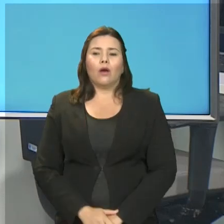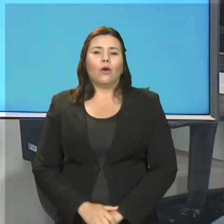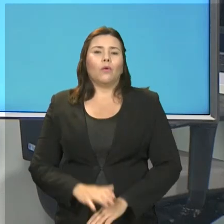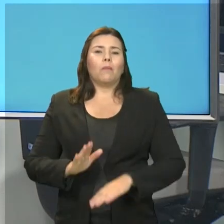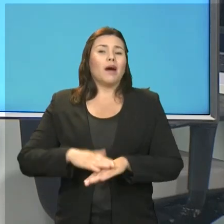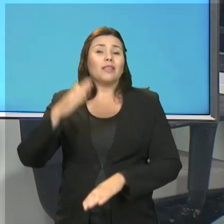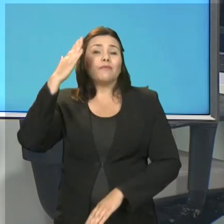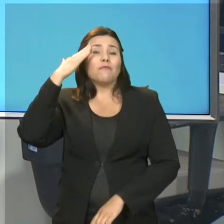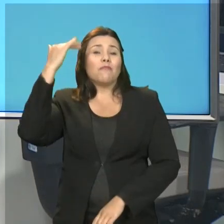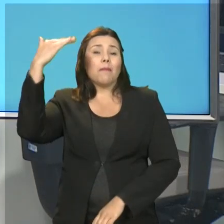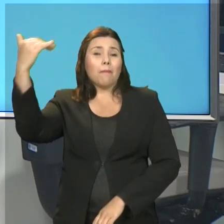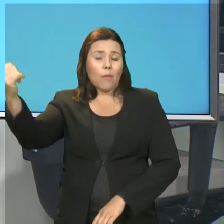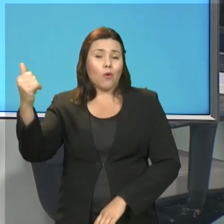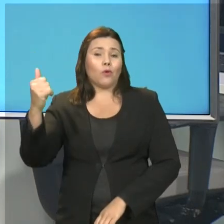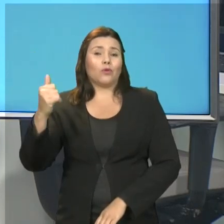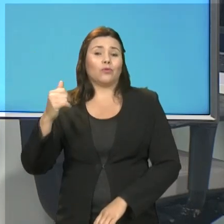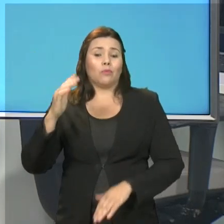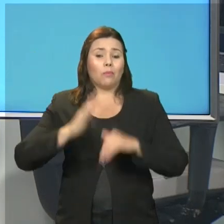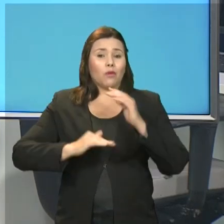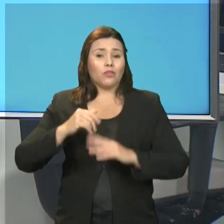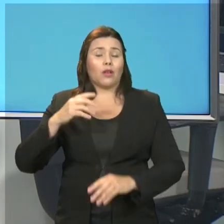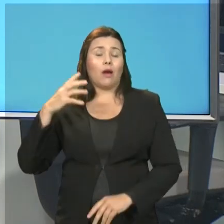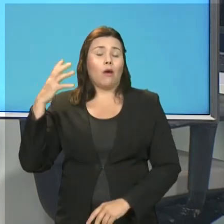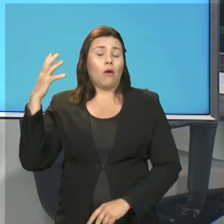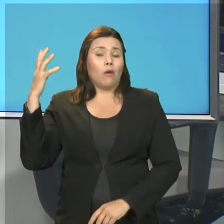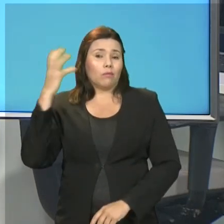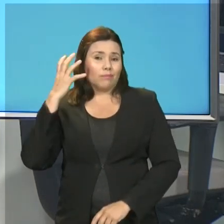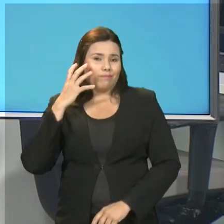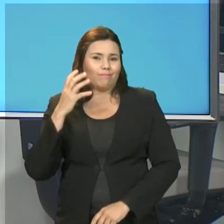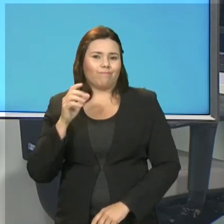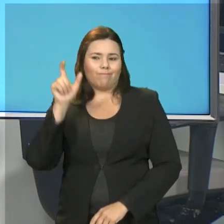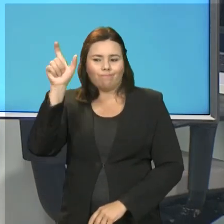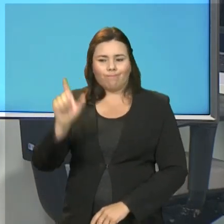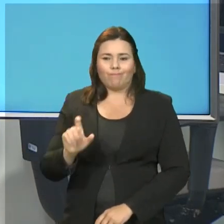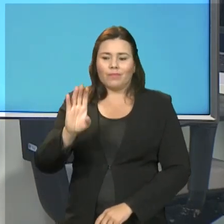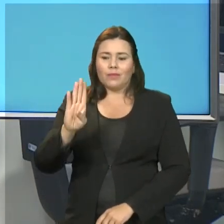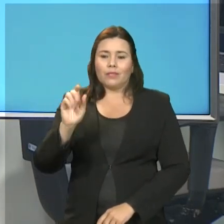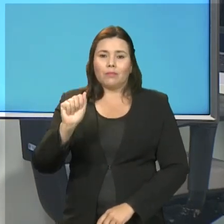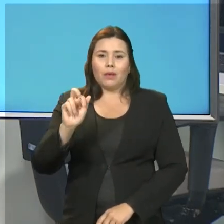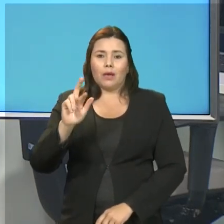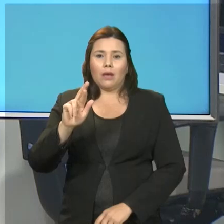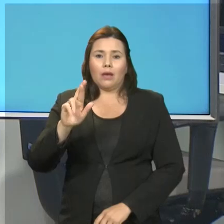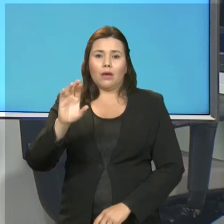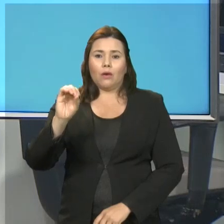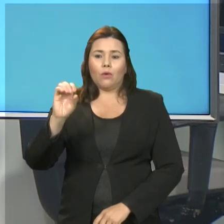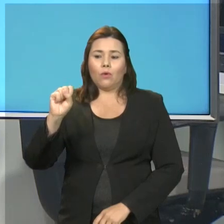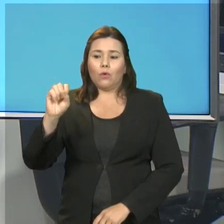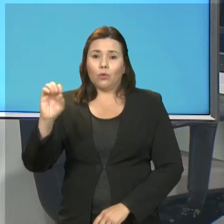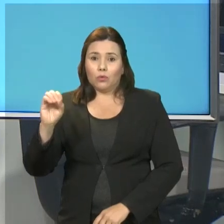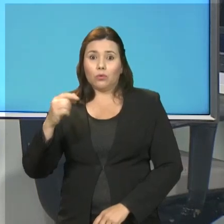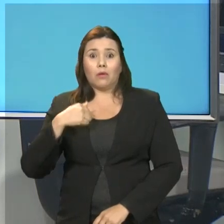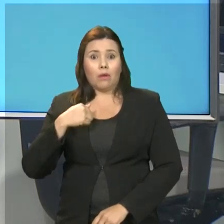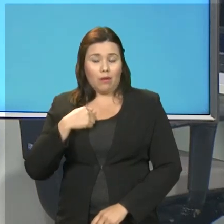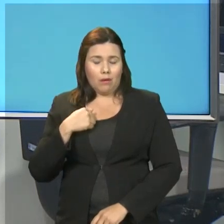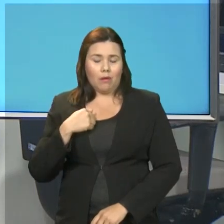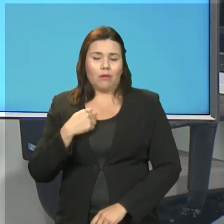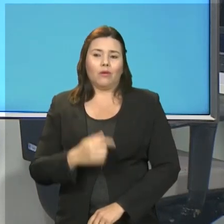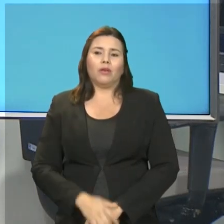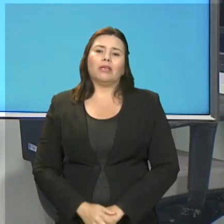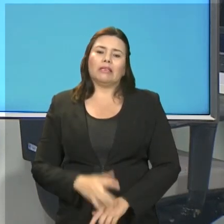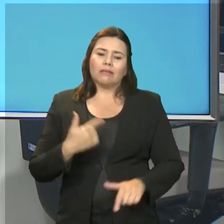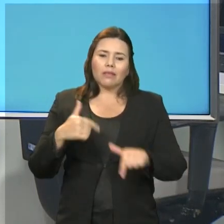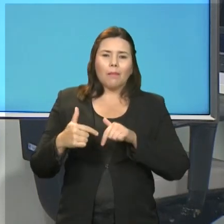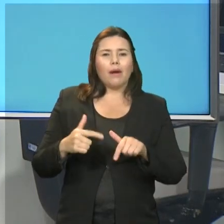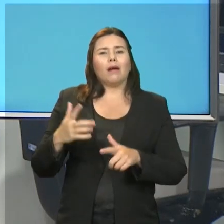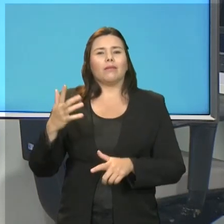e compositores do país, Ari Barroso. Particularmente, para mim, que tenho a honrosa missão de atuar no rádio, ser